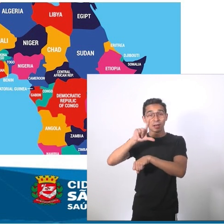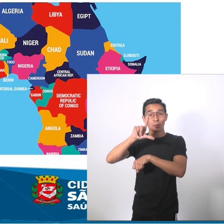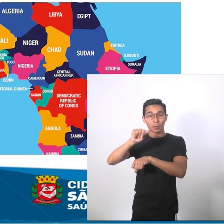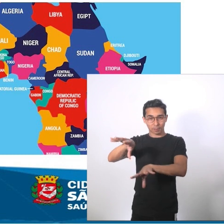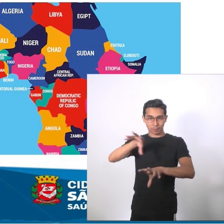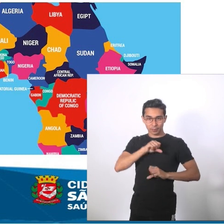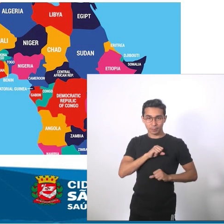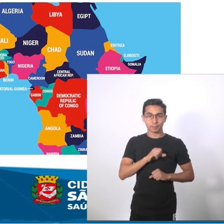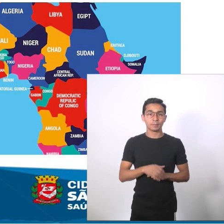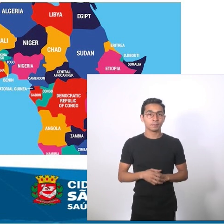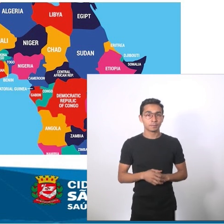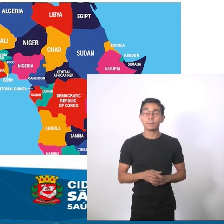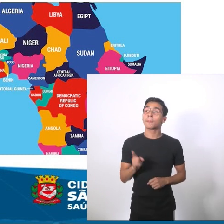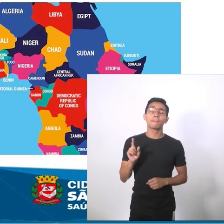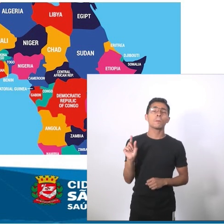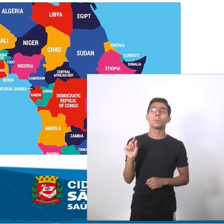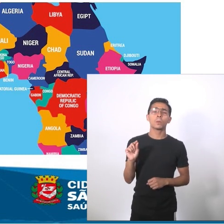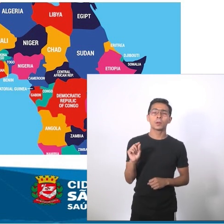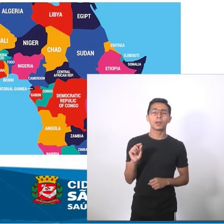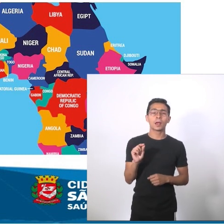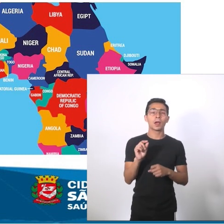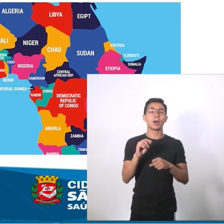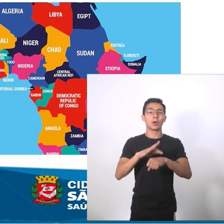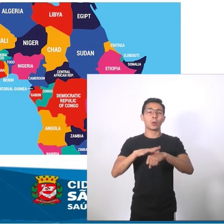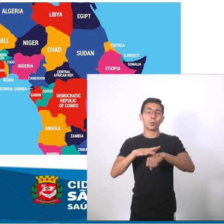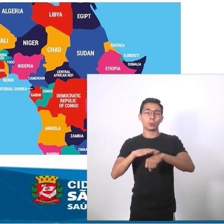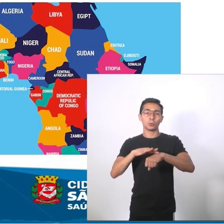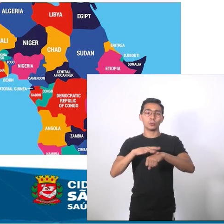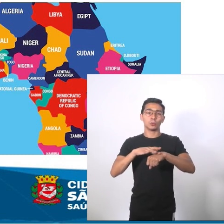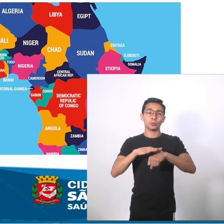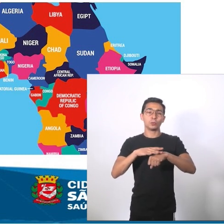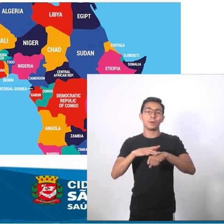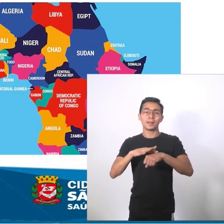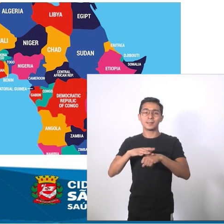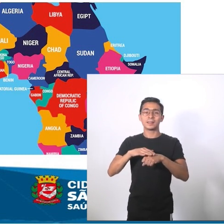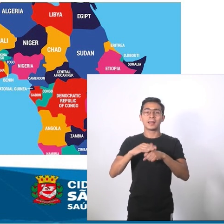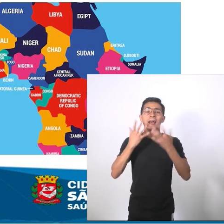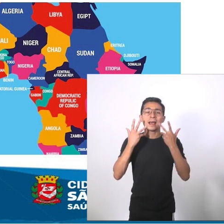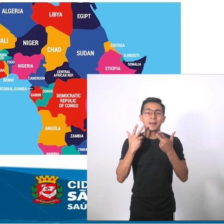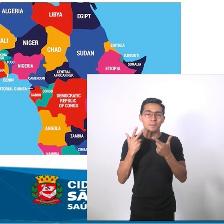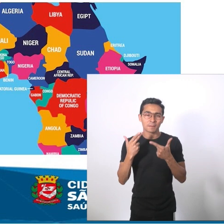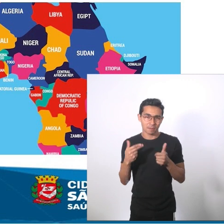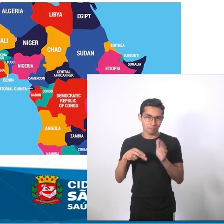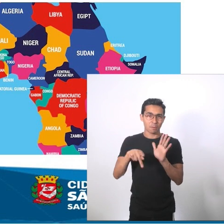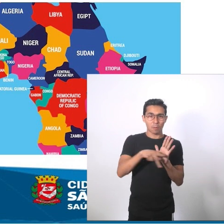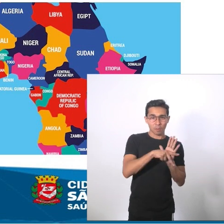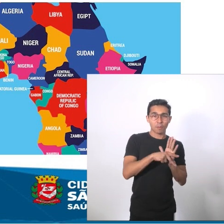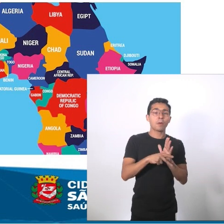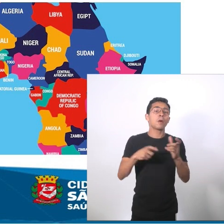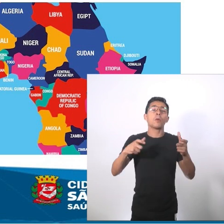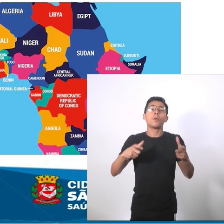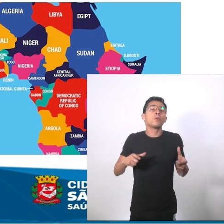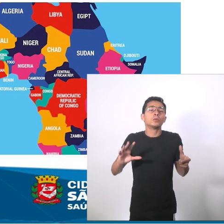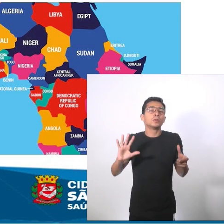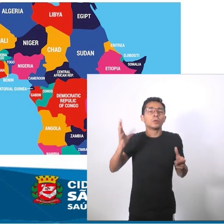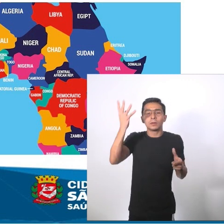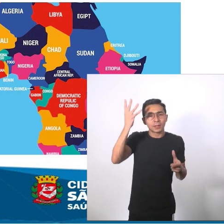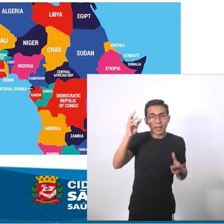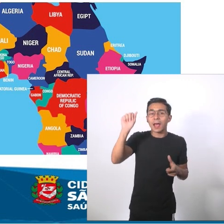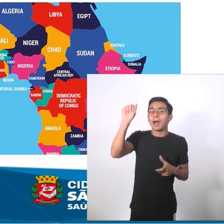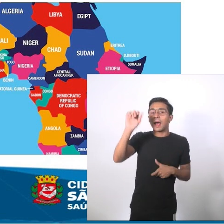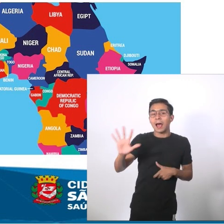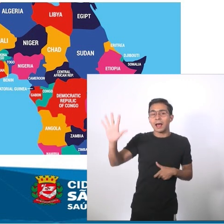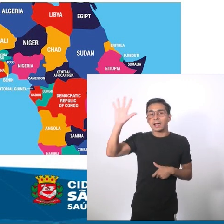monkeypox. É uma zoonose silvestre que ocorre na África Central e Ocidental, ocasionada pelo vírus monkeypox